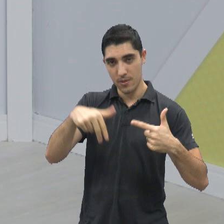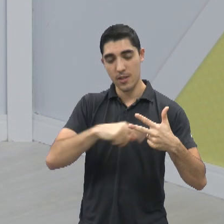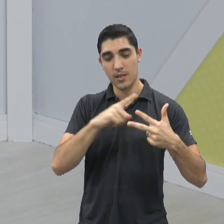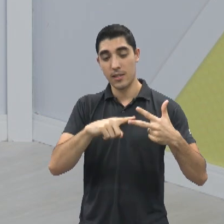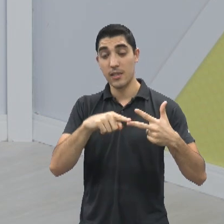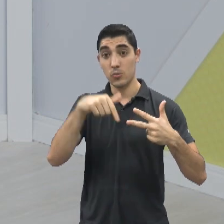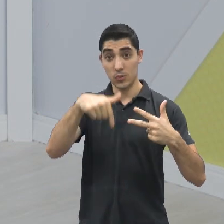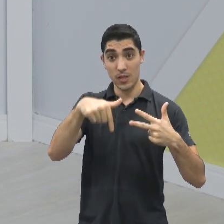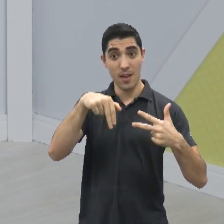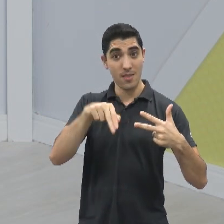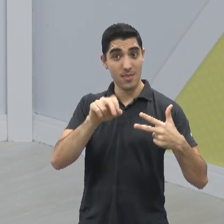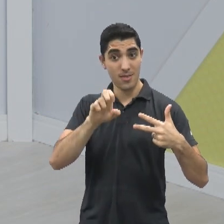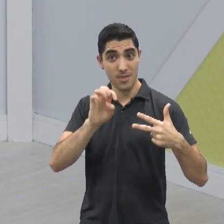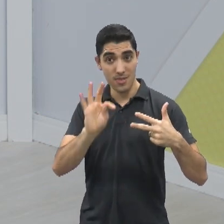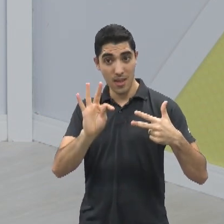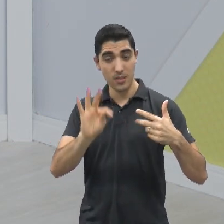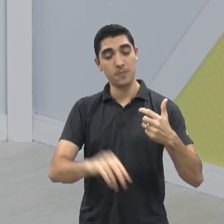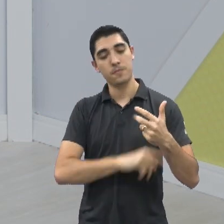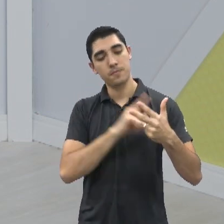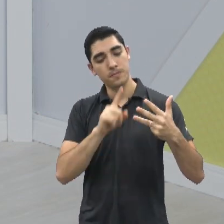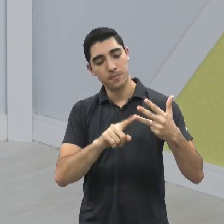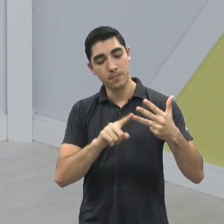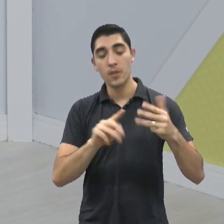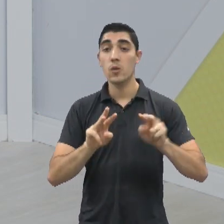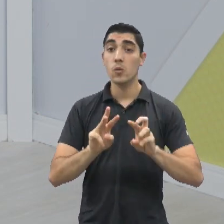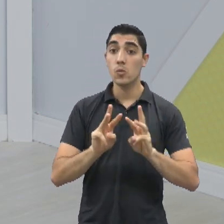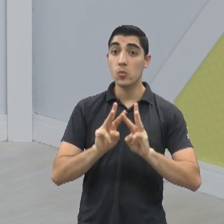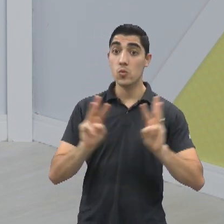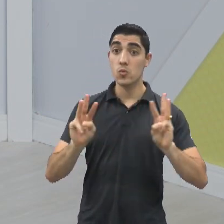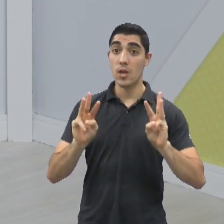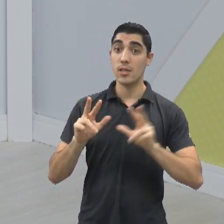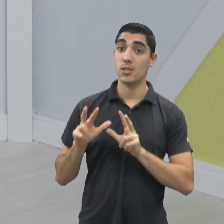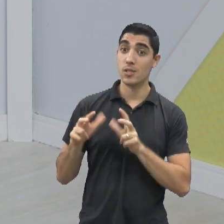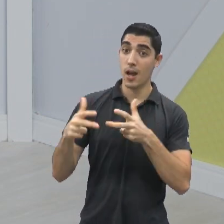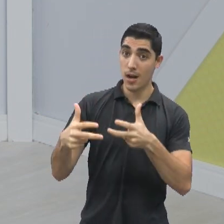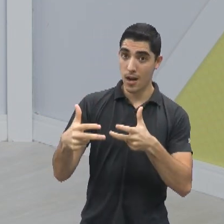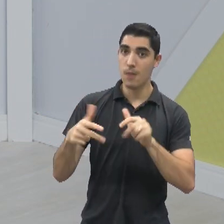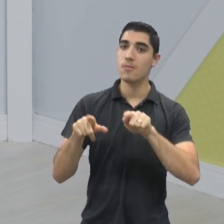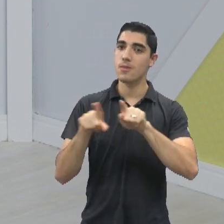NET. Também estamos na internet, no